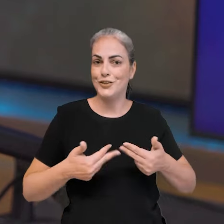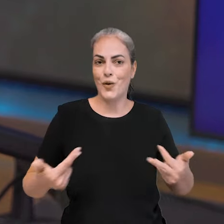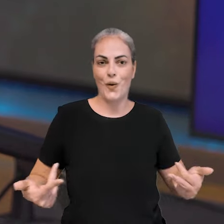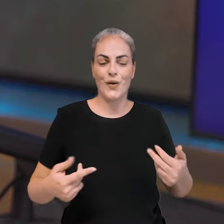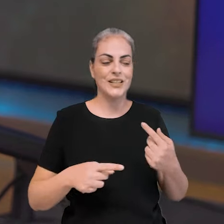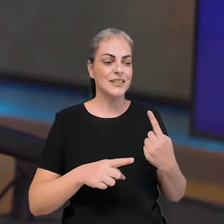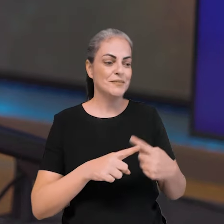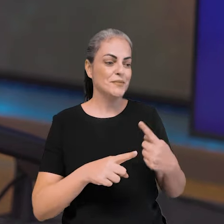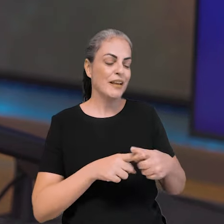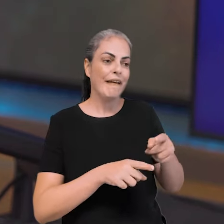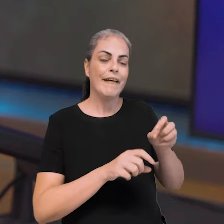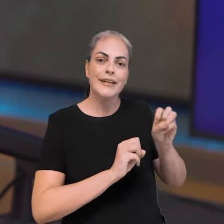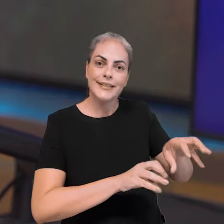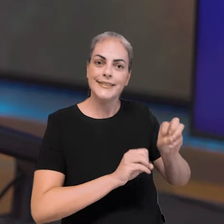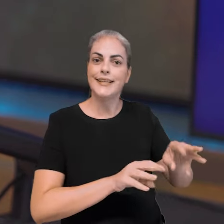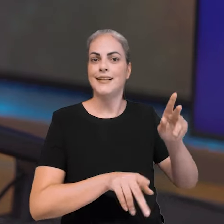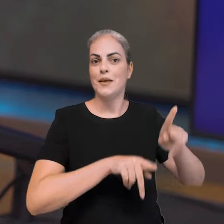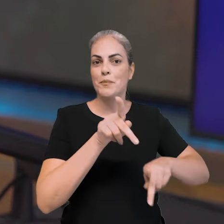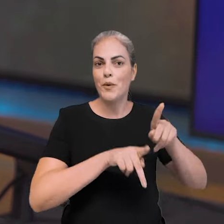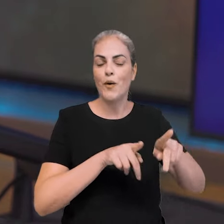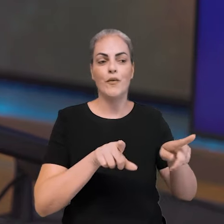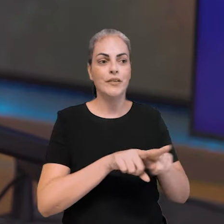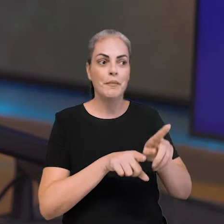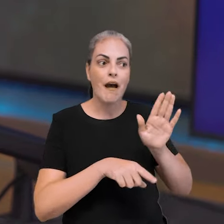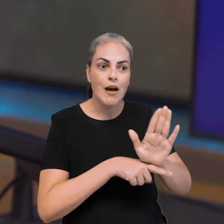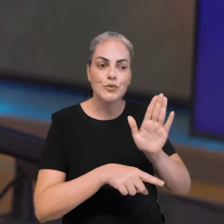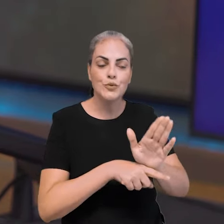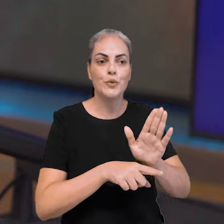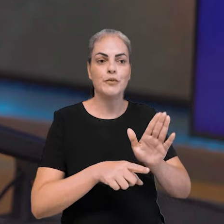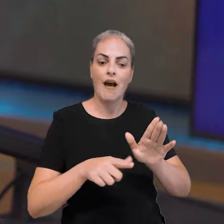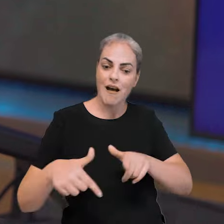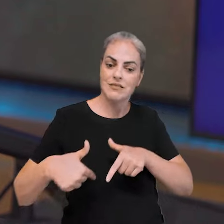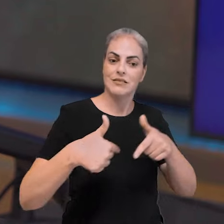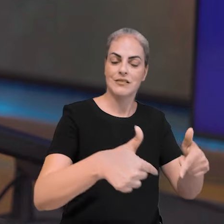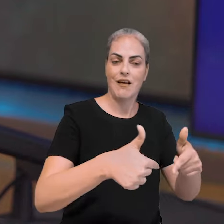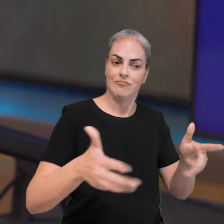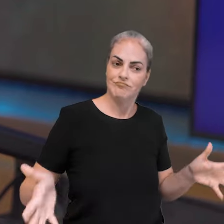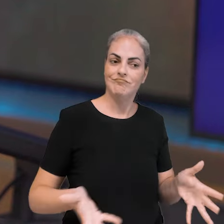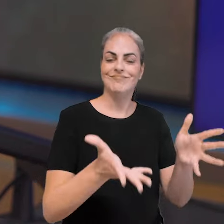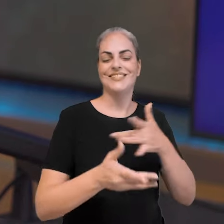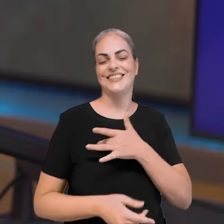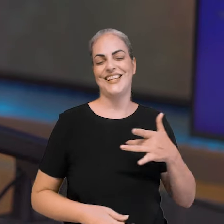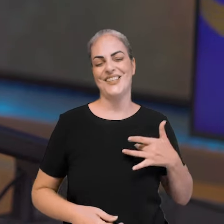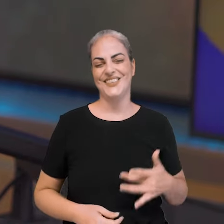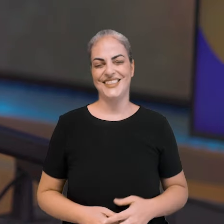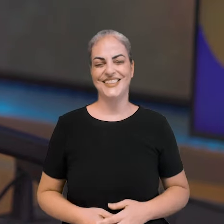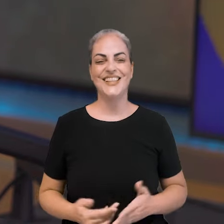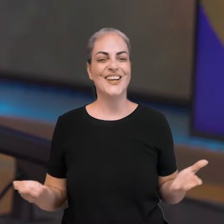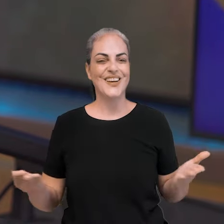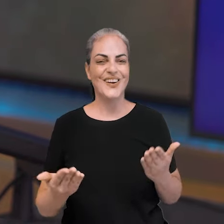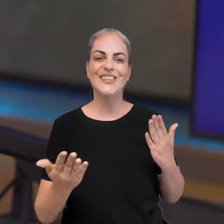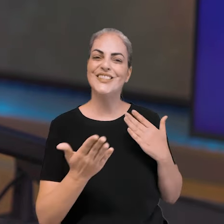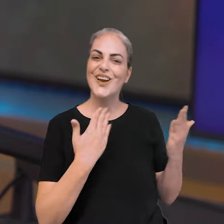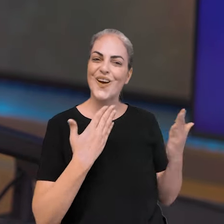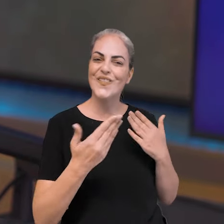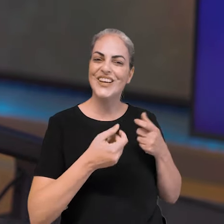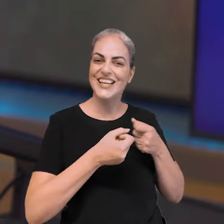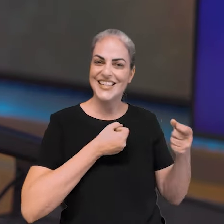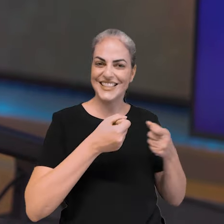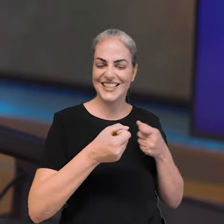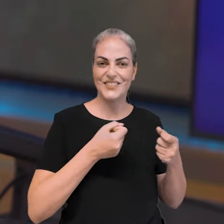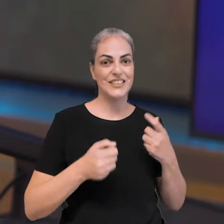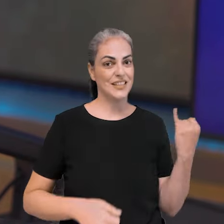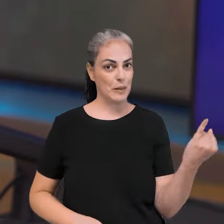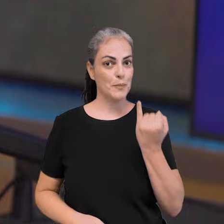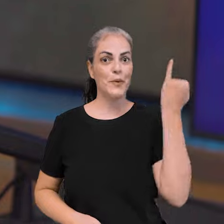população exposta a agrotóxicos até o auxílio às ações de promoção à saúde. E para falar comigo sobre esse